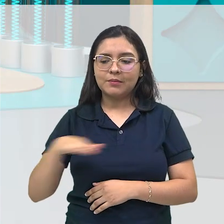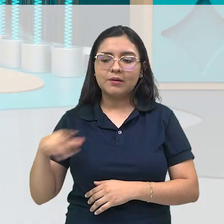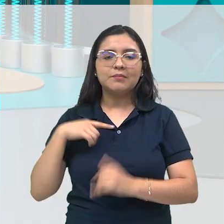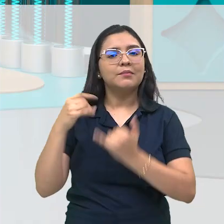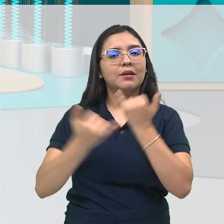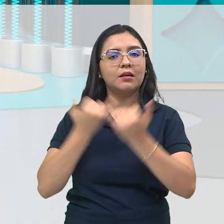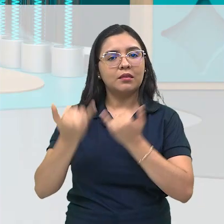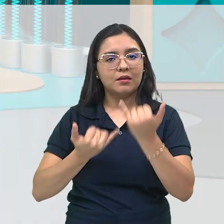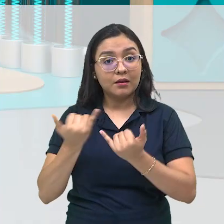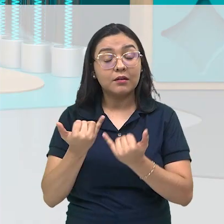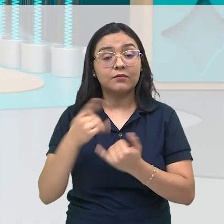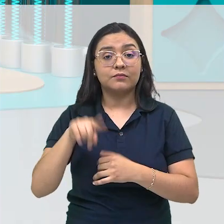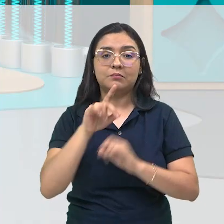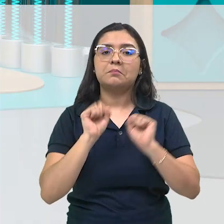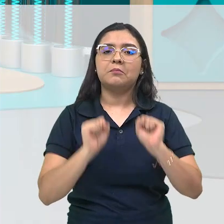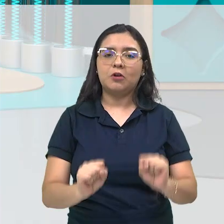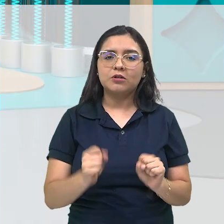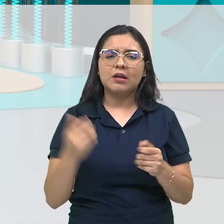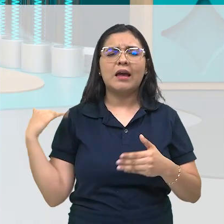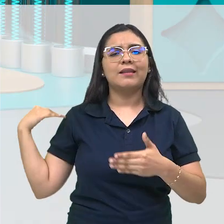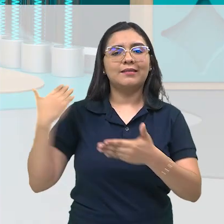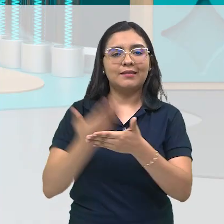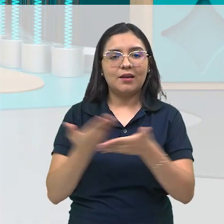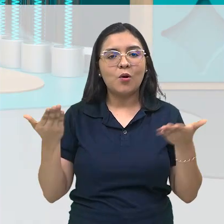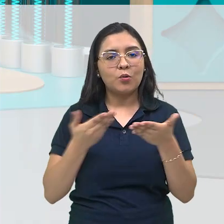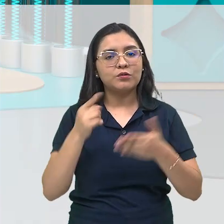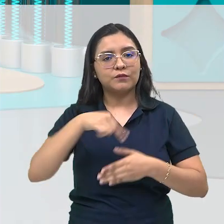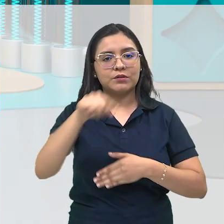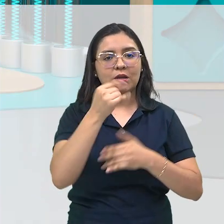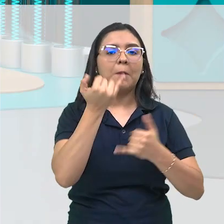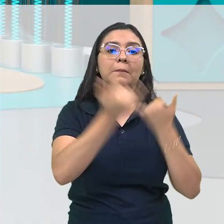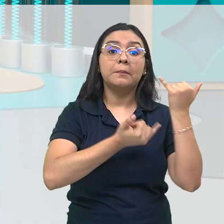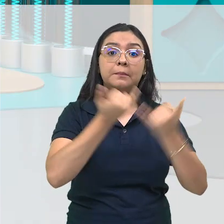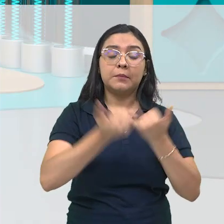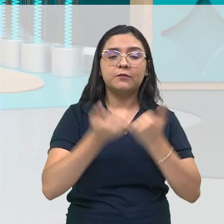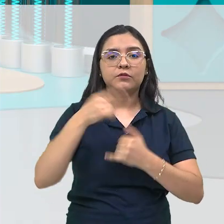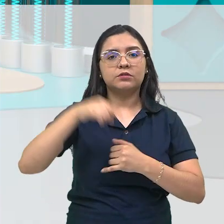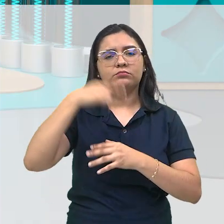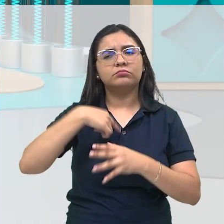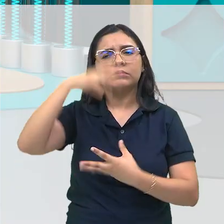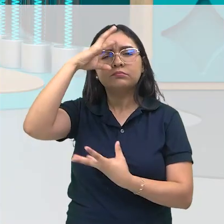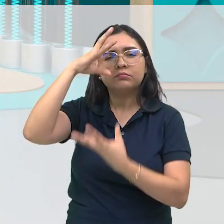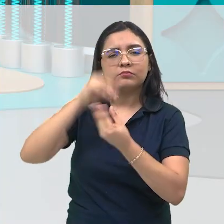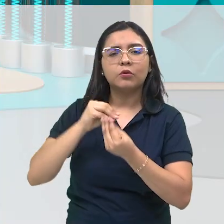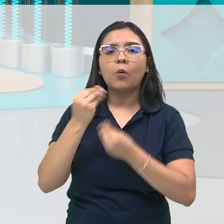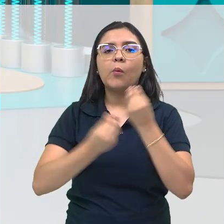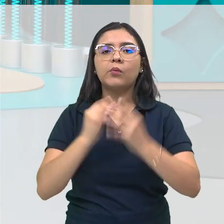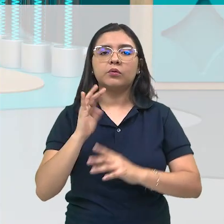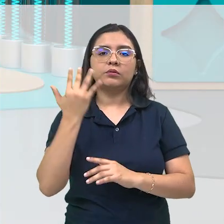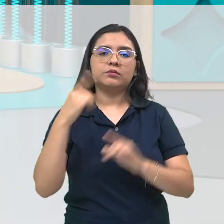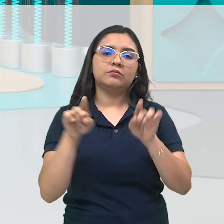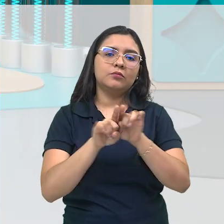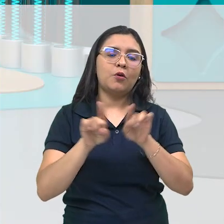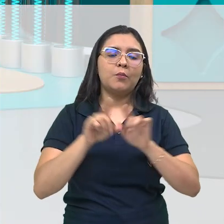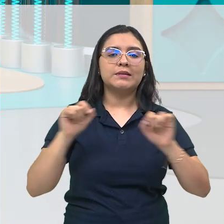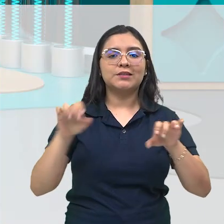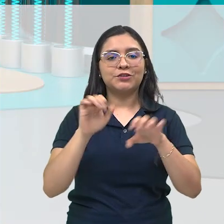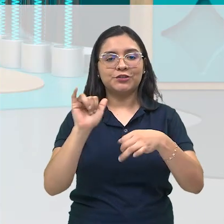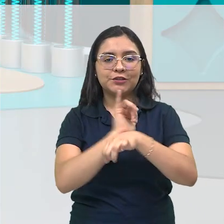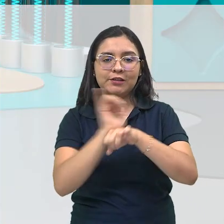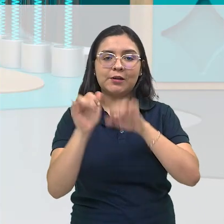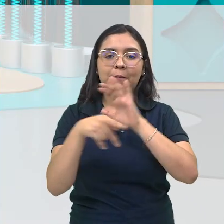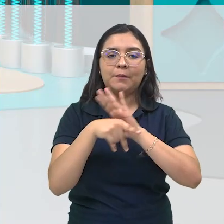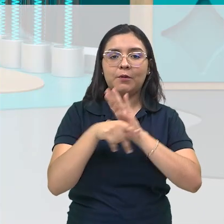infância, que vocês possam até ainda hoje, talvez ainda brincar um pouco, vocês começam a entender melhor como é que funciona a dinâmica do